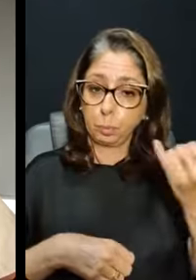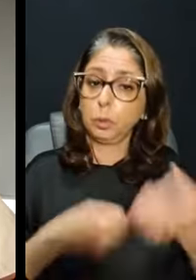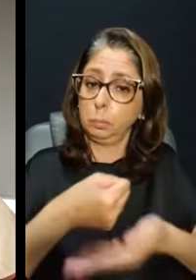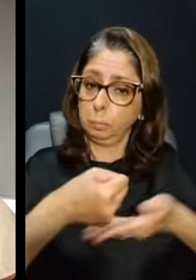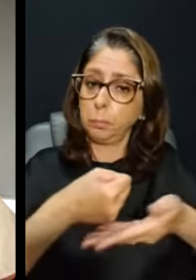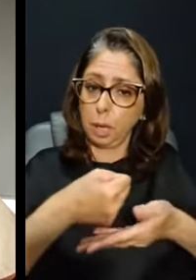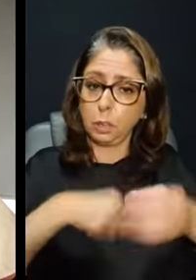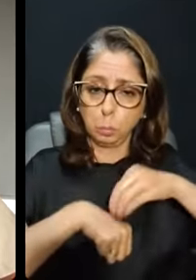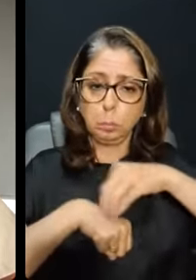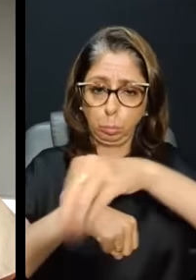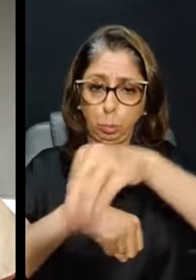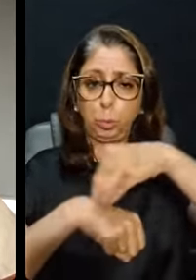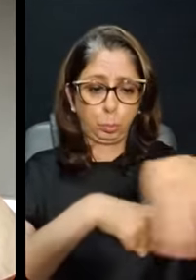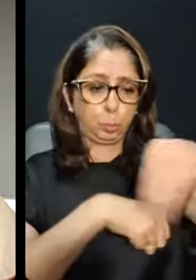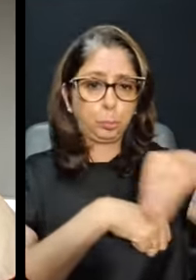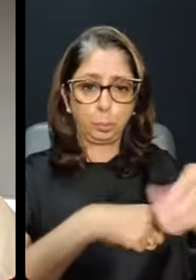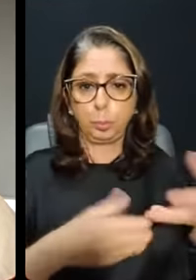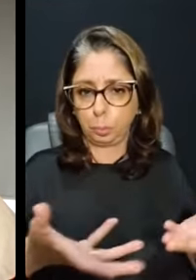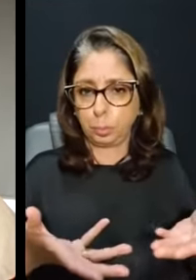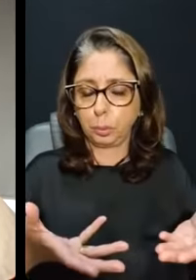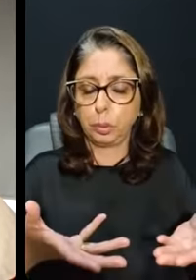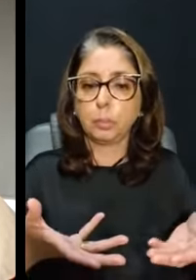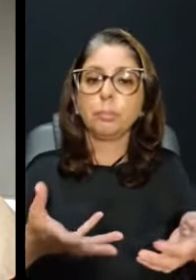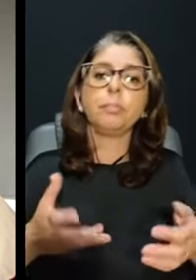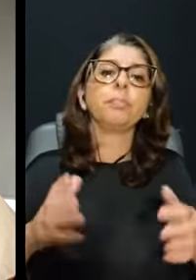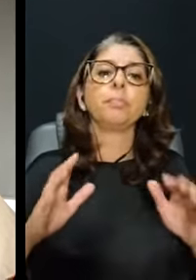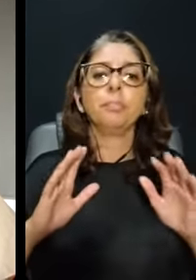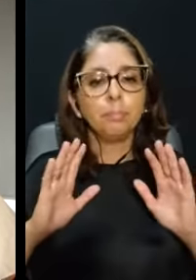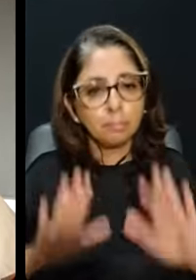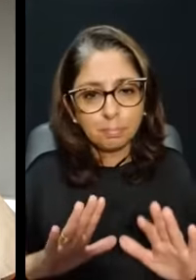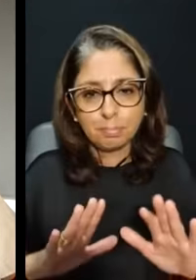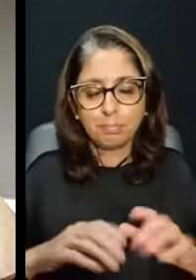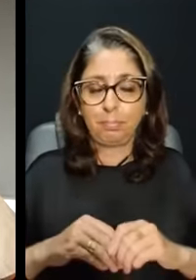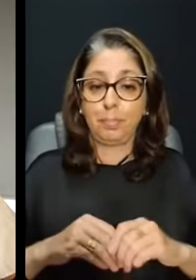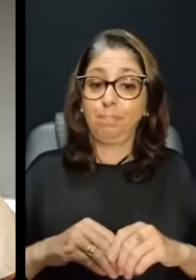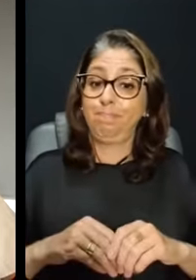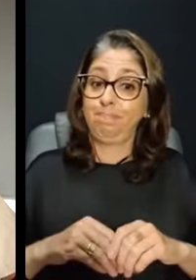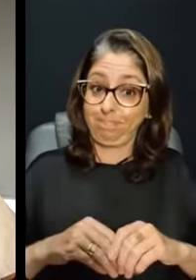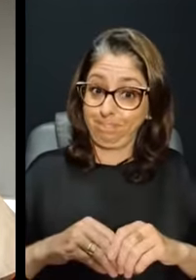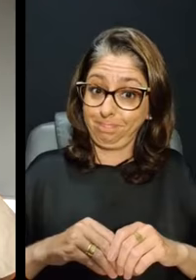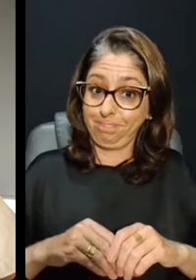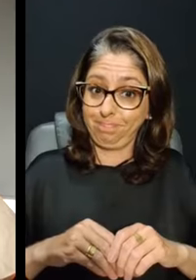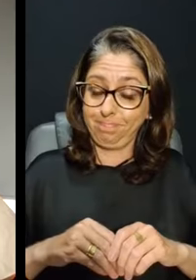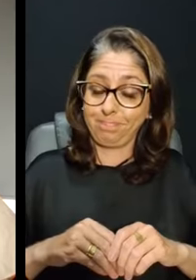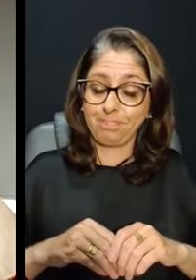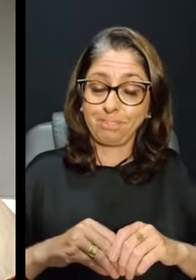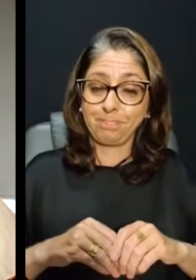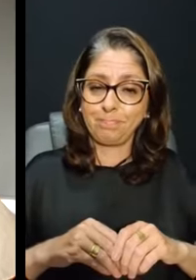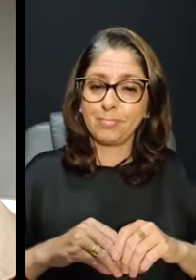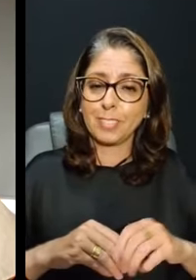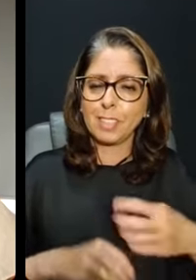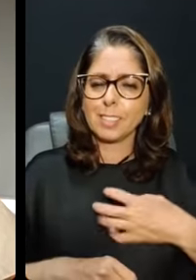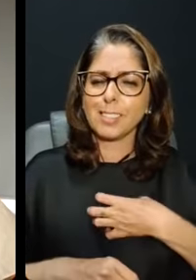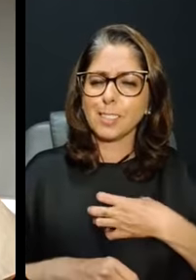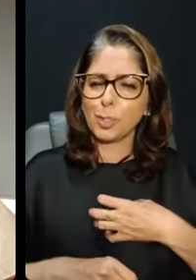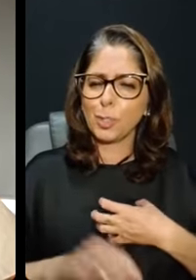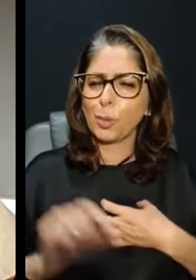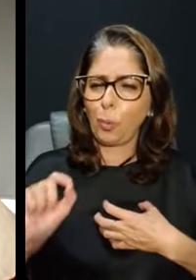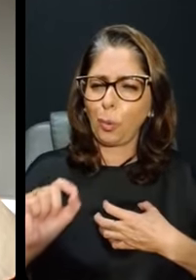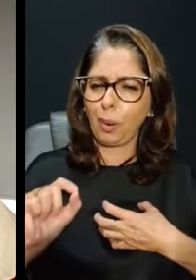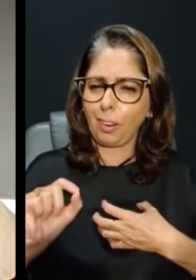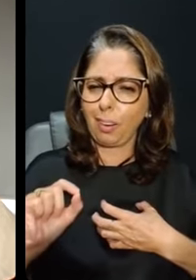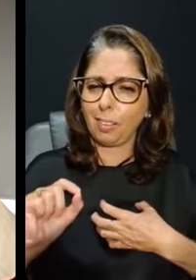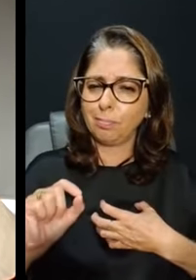realmente colocado em todas as áreas de atuação, mas eu percebi que precisava dar um passo